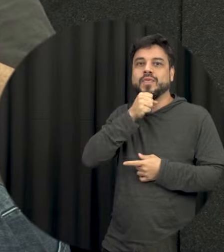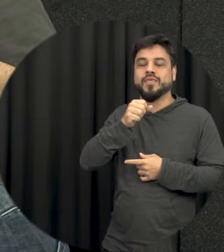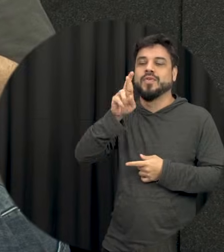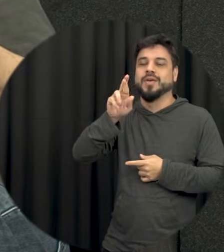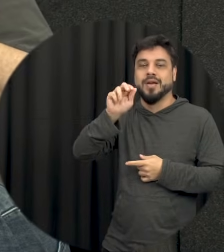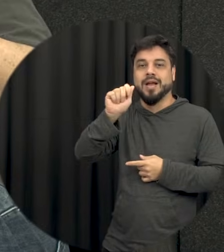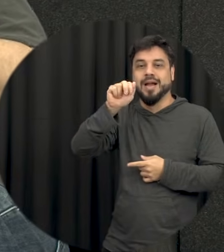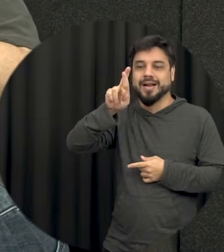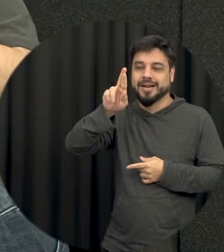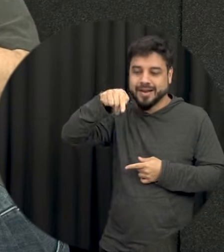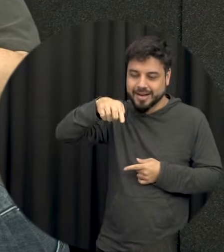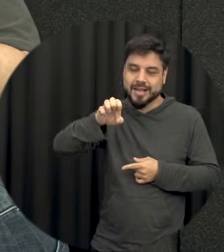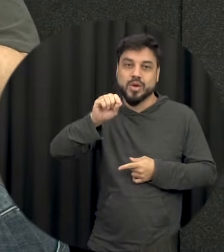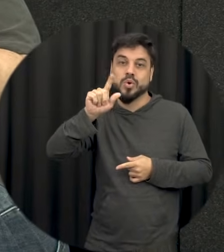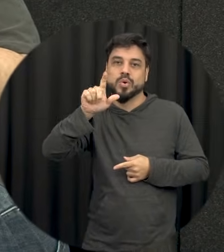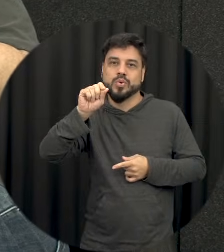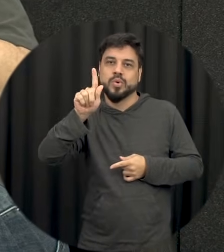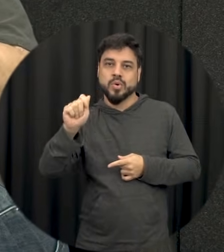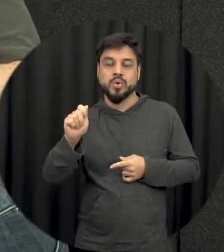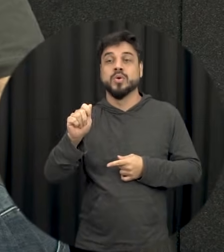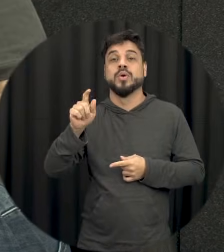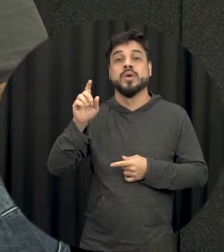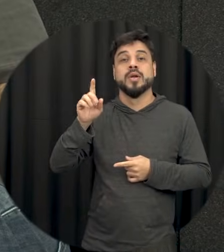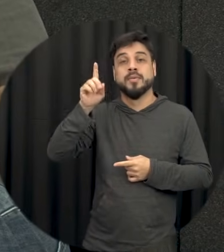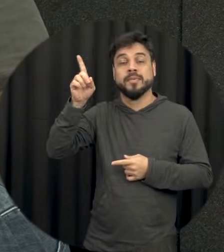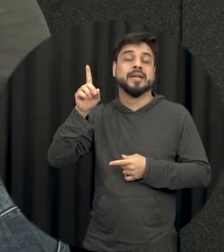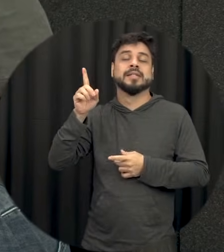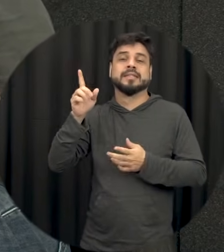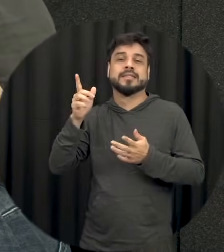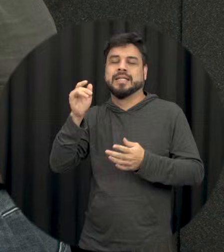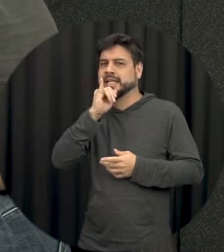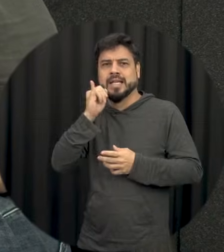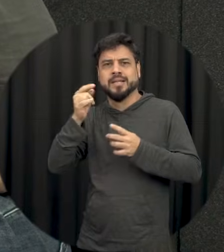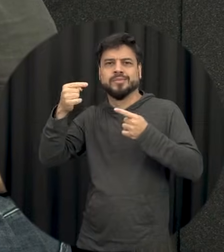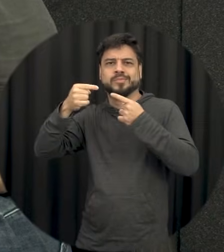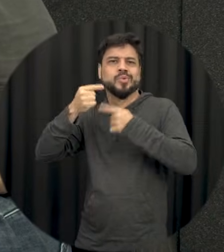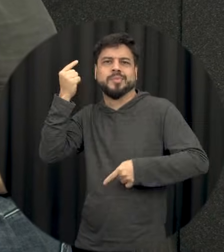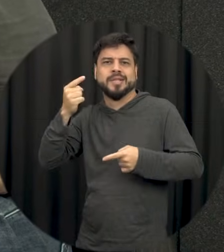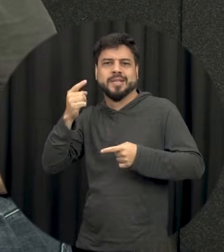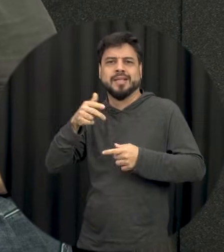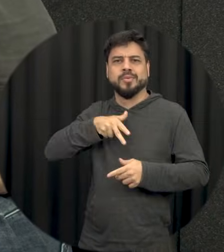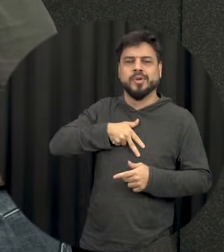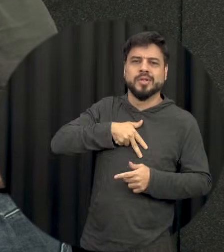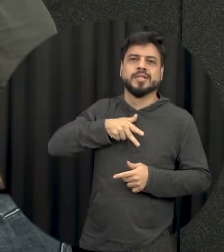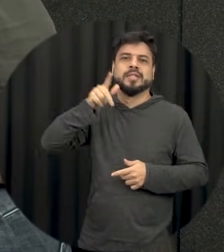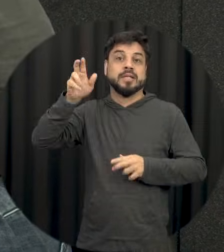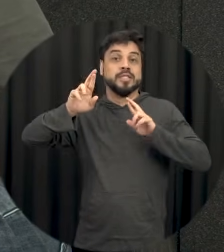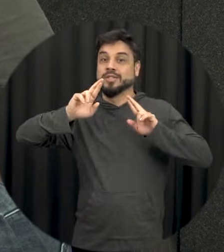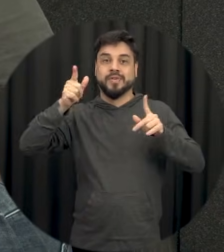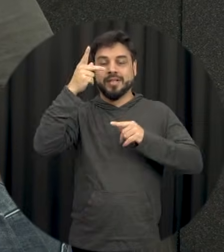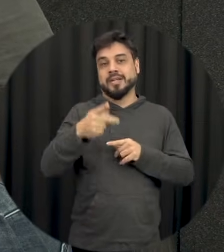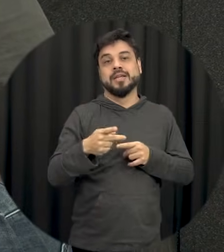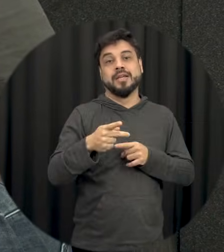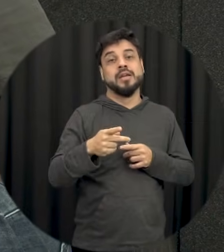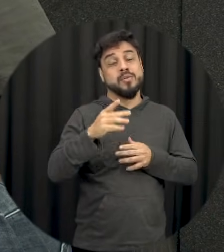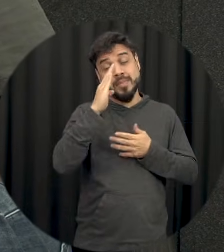arqueólogo. Mas na Itália, arqueologia e antropologia não se falam minimamente, muito diversamente do que acontece na América Latina. No Brasil até um pouco menos